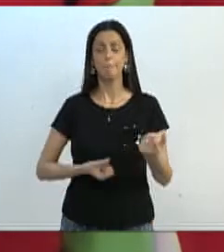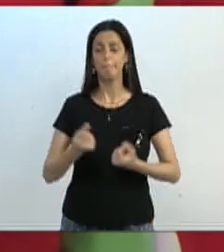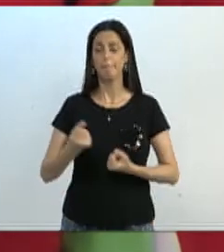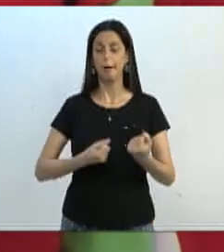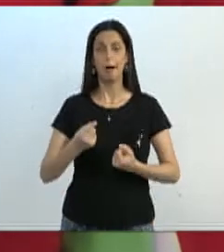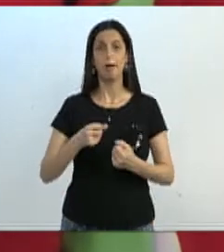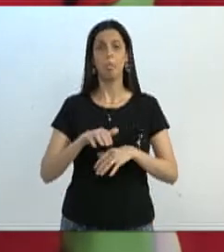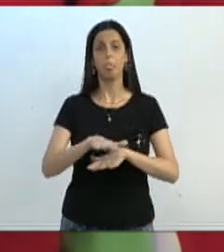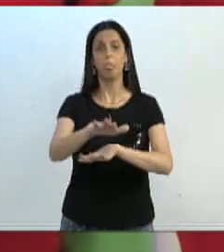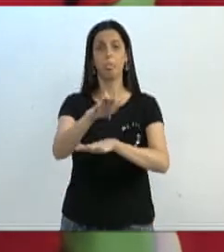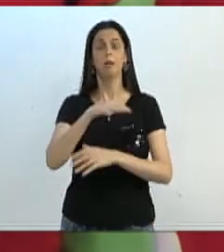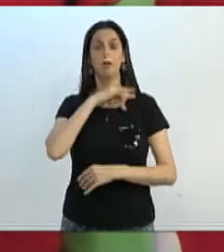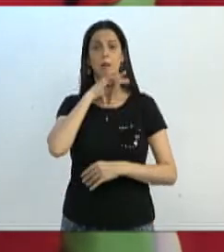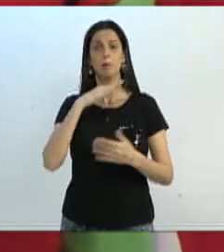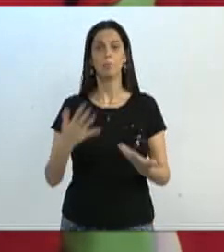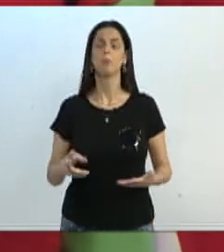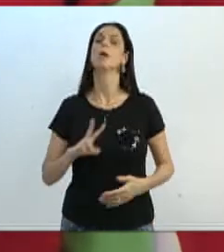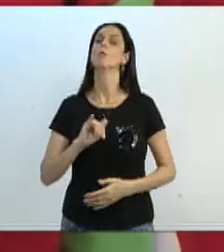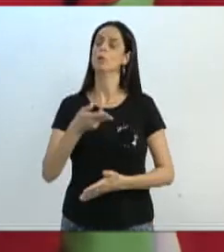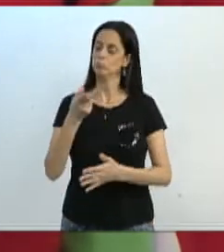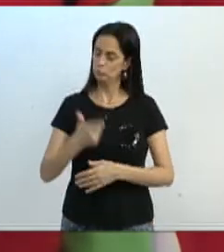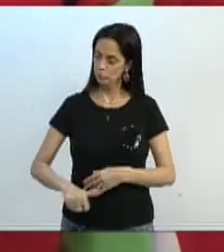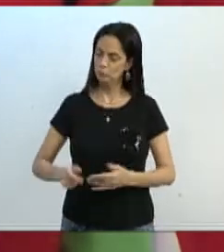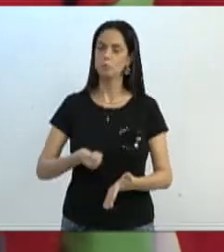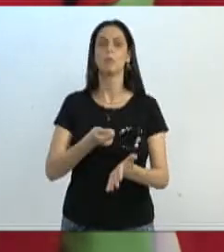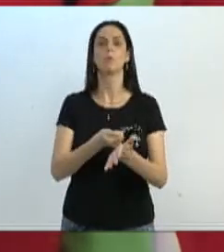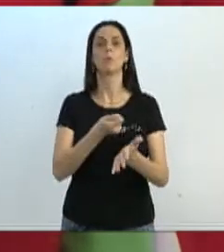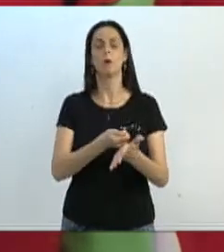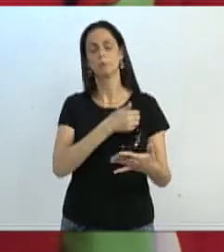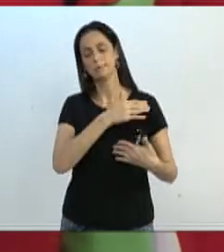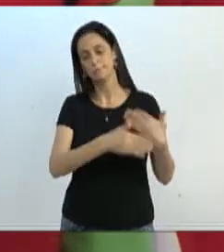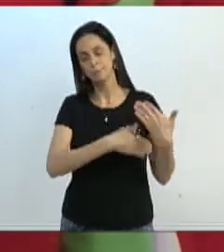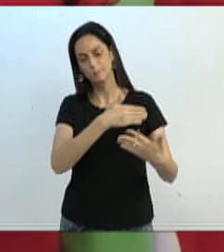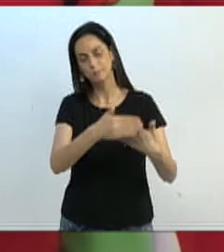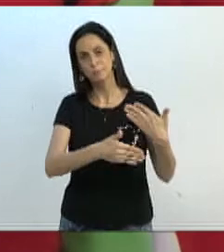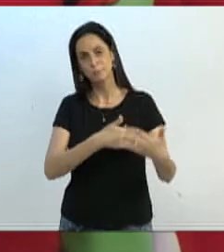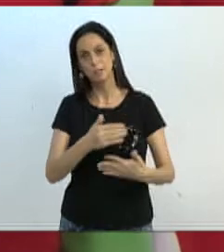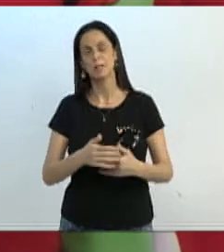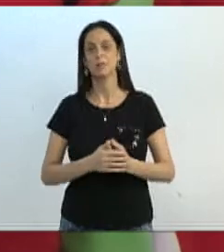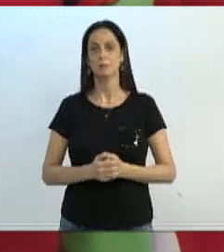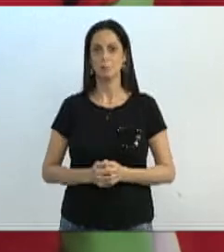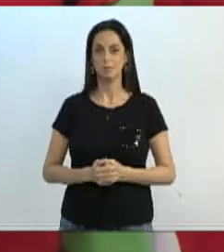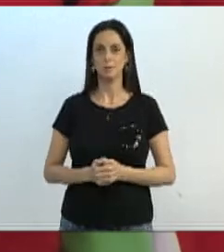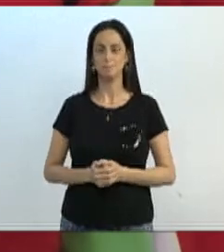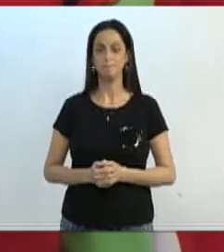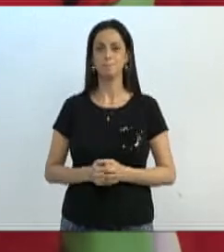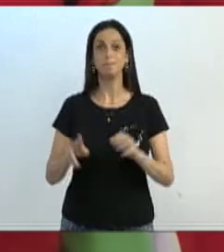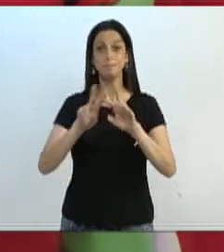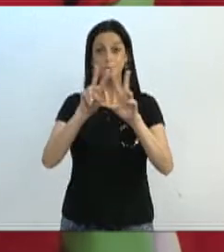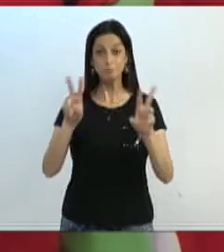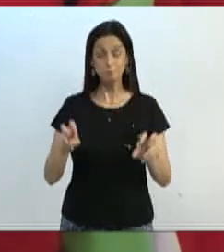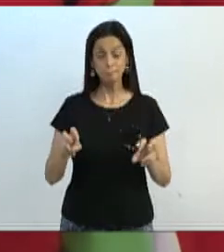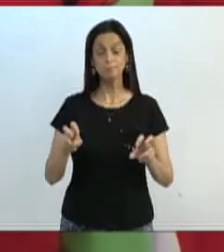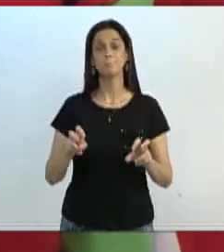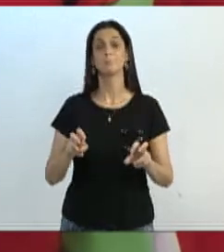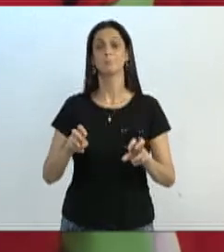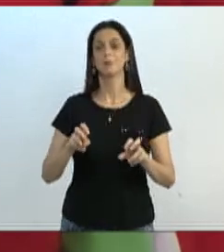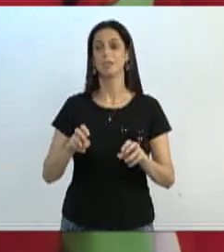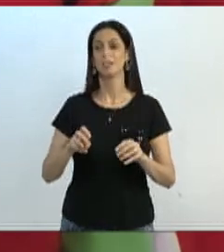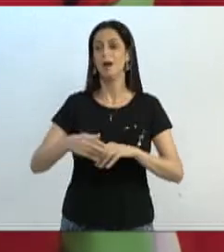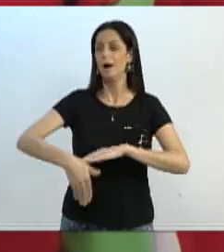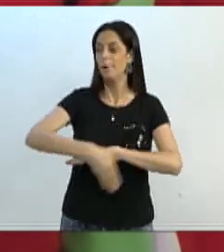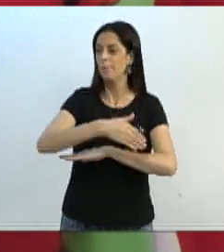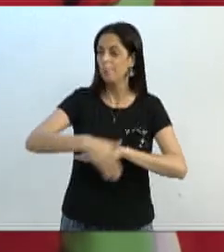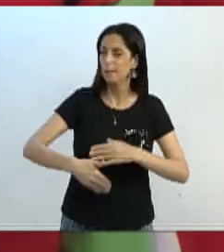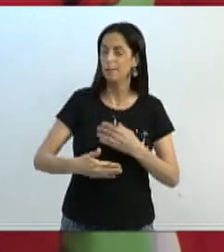cobrar mais uma vez que o nosso processo de visão com relação ao sistema viário seja modificado,